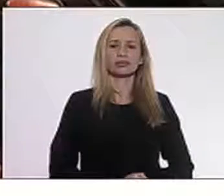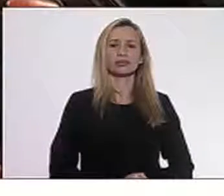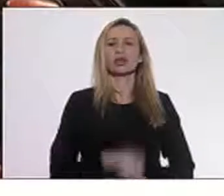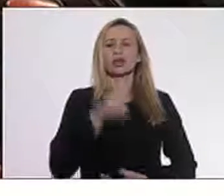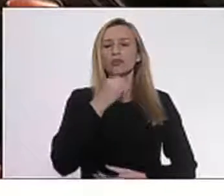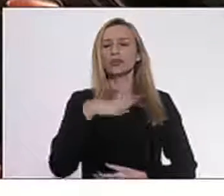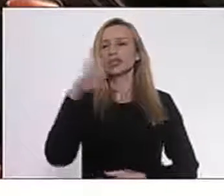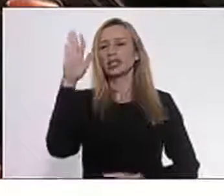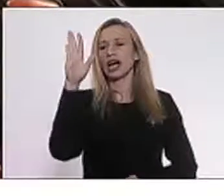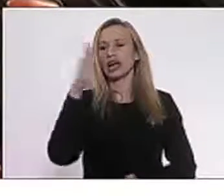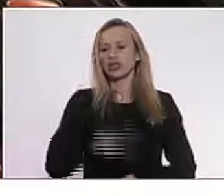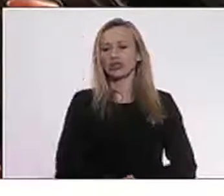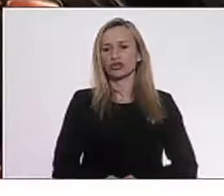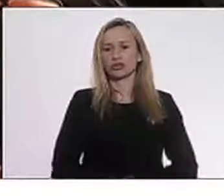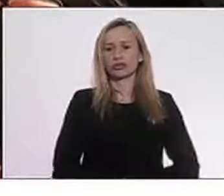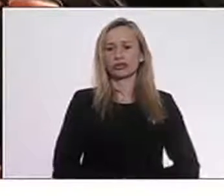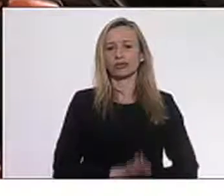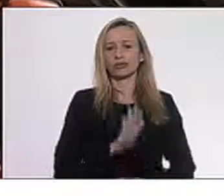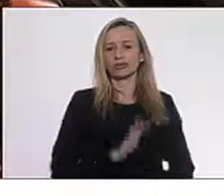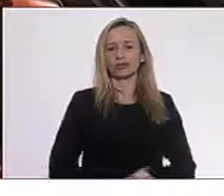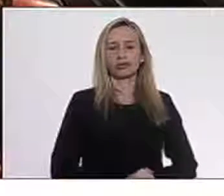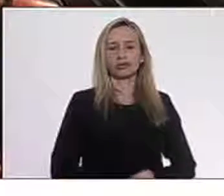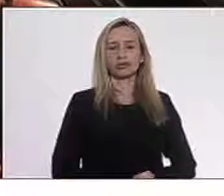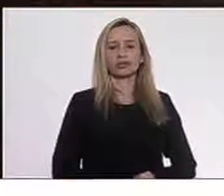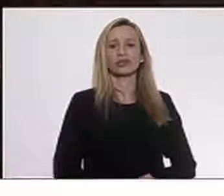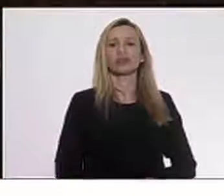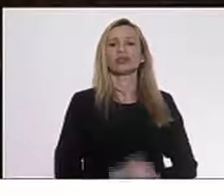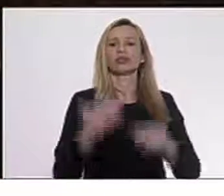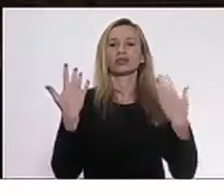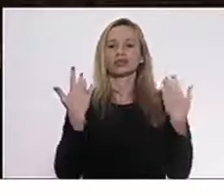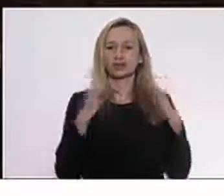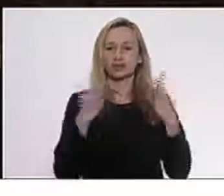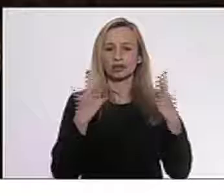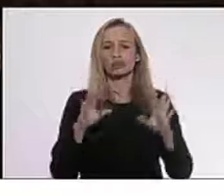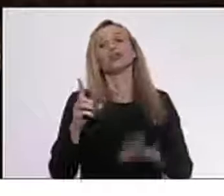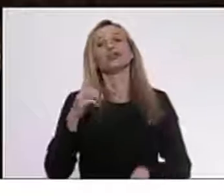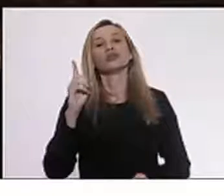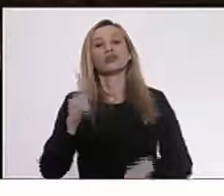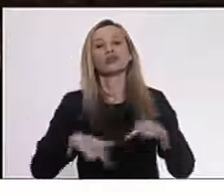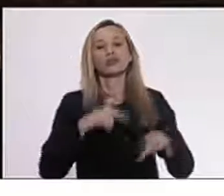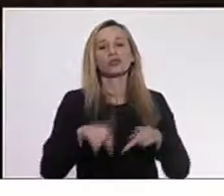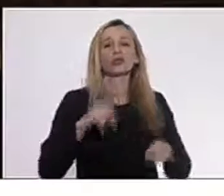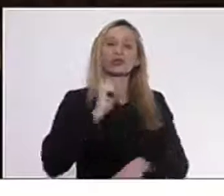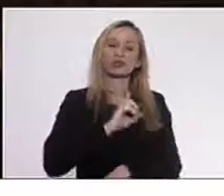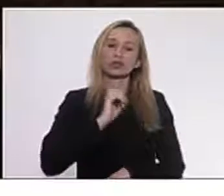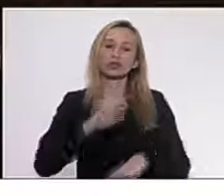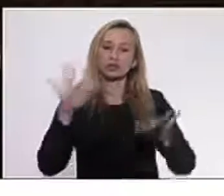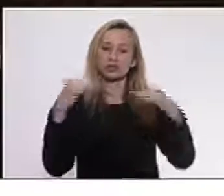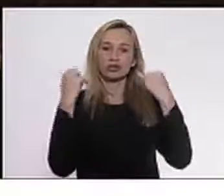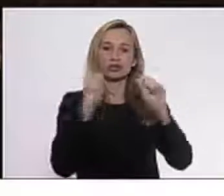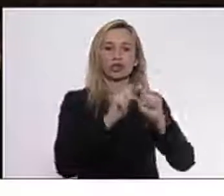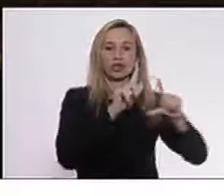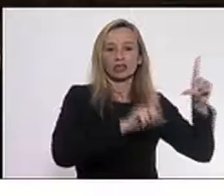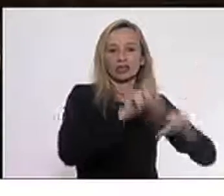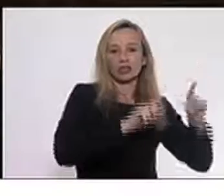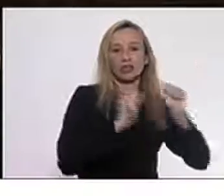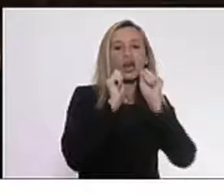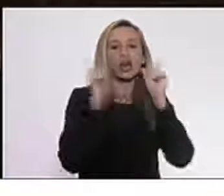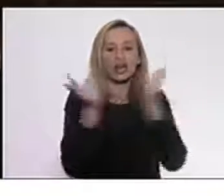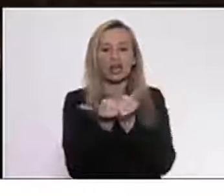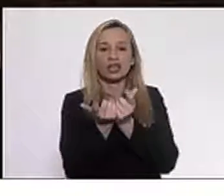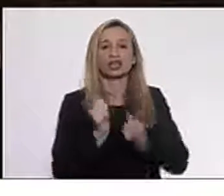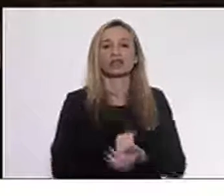Boa tarde, senhor presidente. Quero Boa saudar a população fluminense que nos assiste pela TV Alerj, com